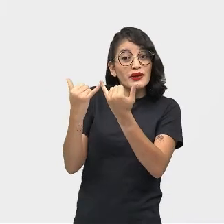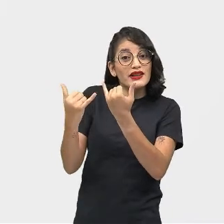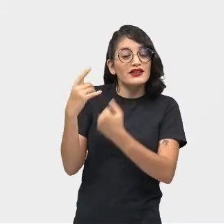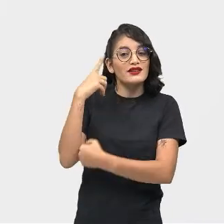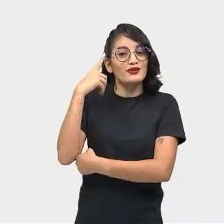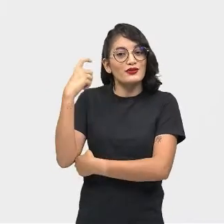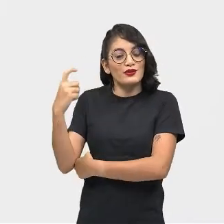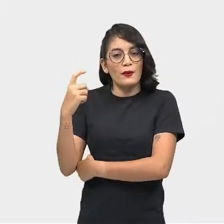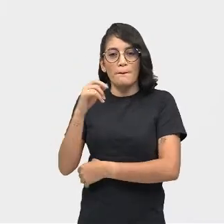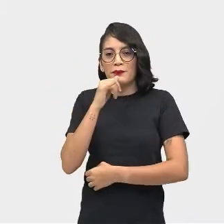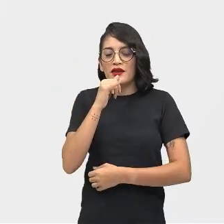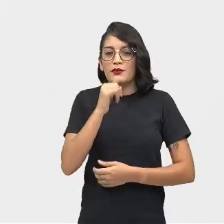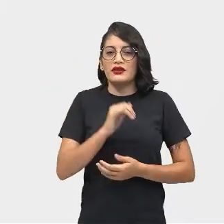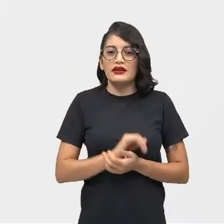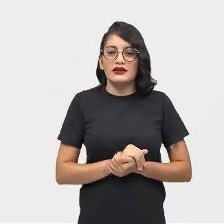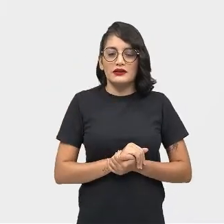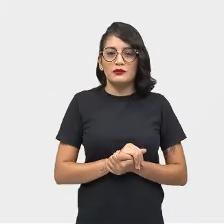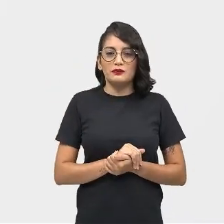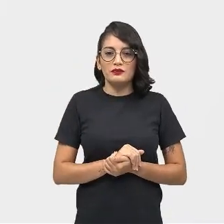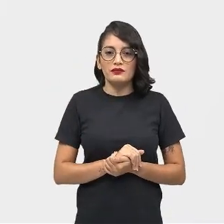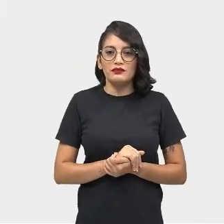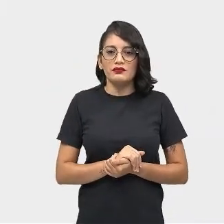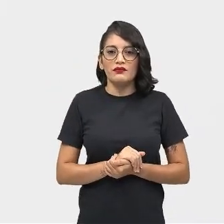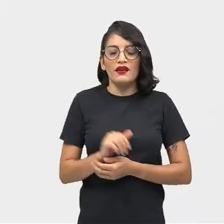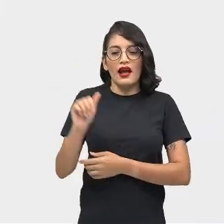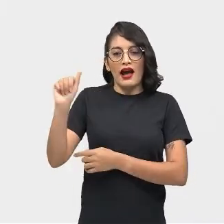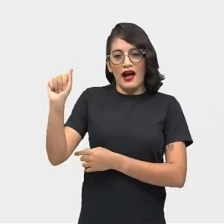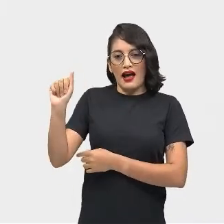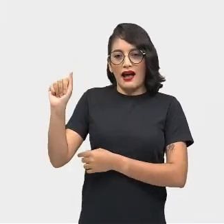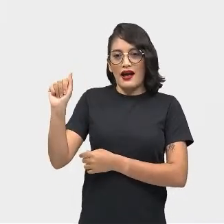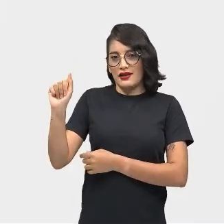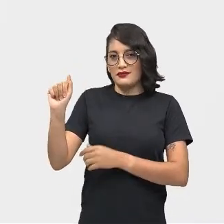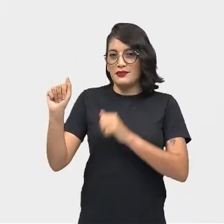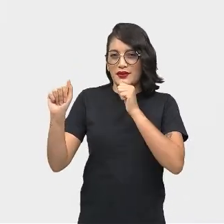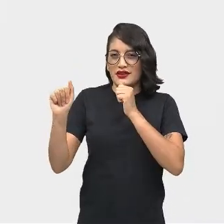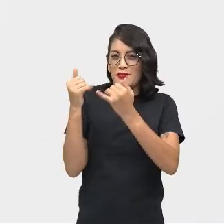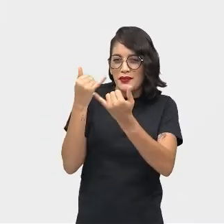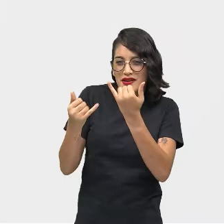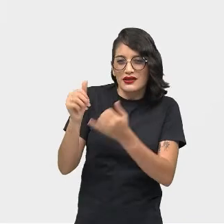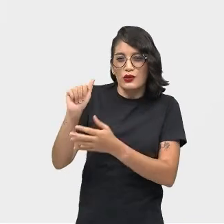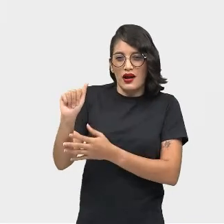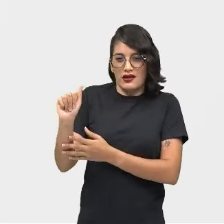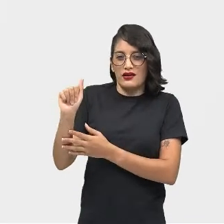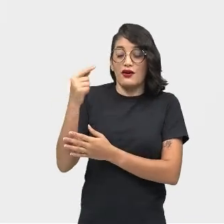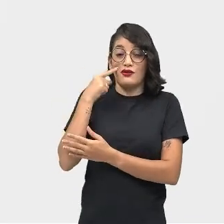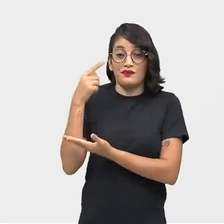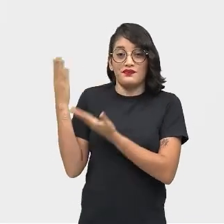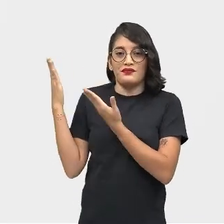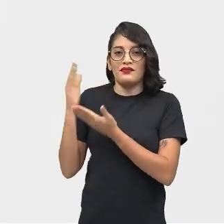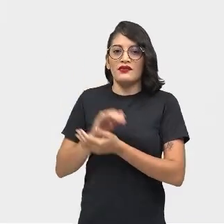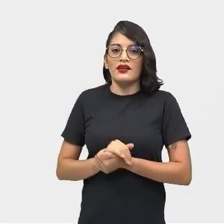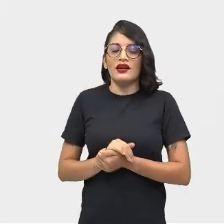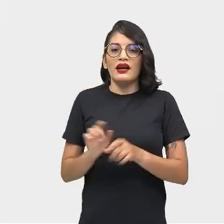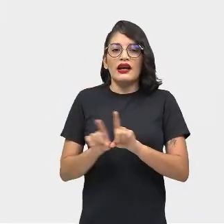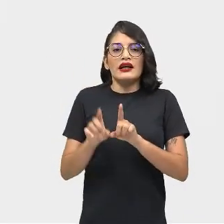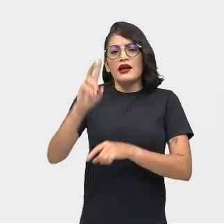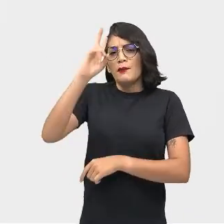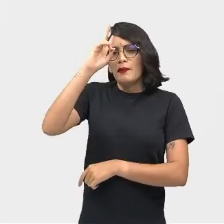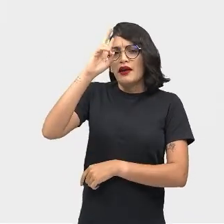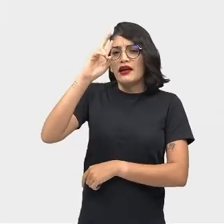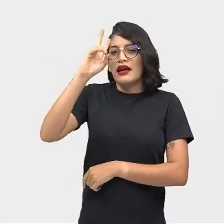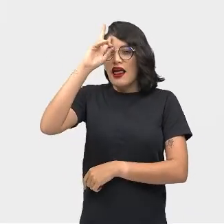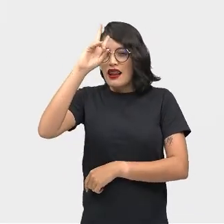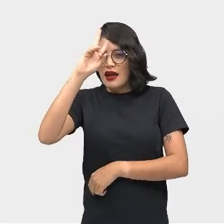sons. A semelhança de sons, nós temos também aqui, lembrança rimando